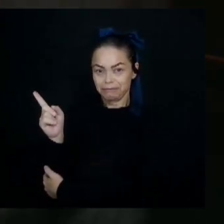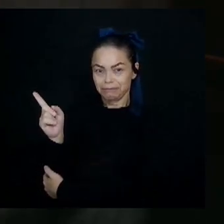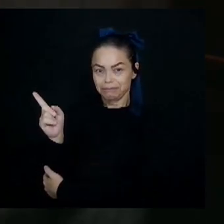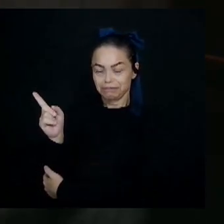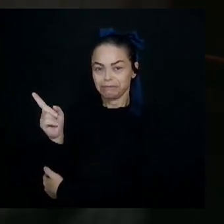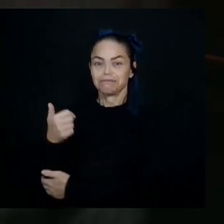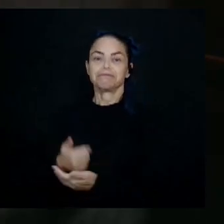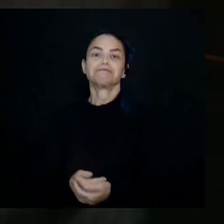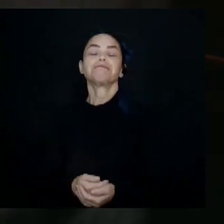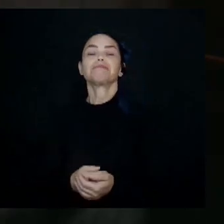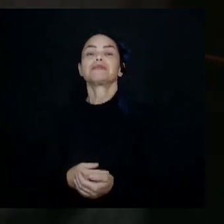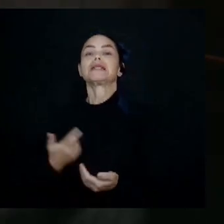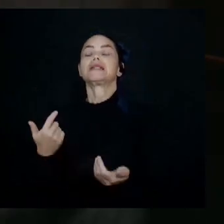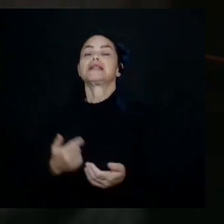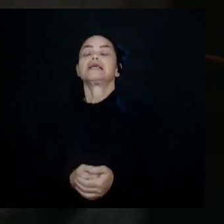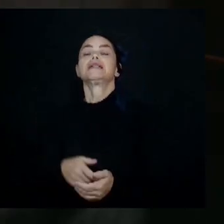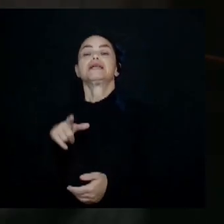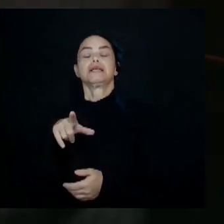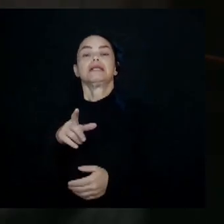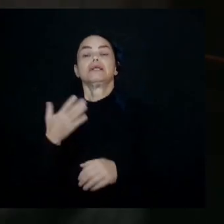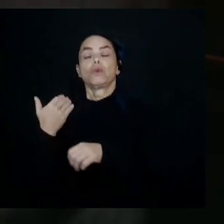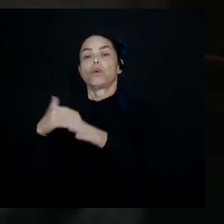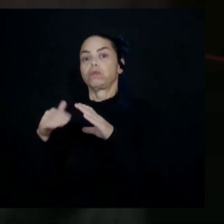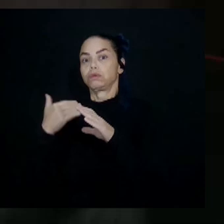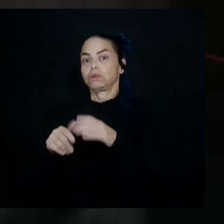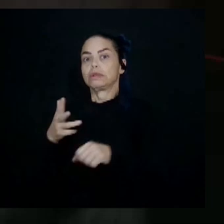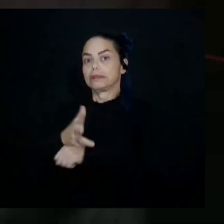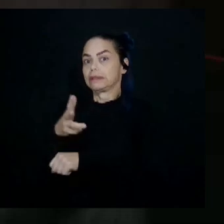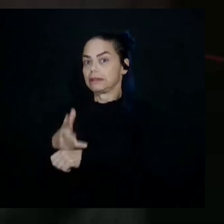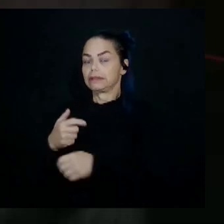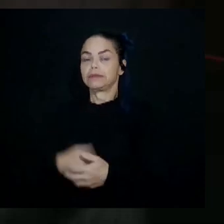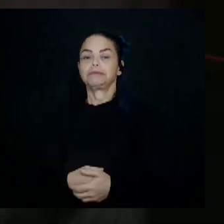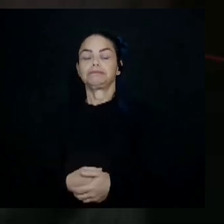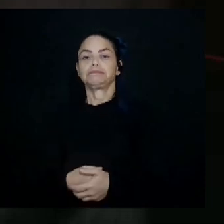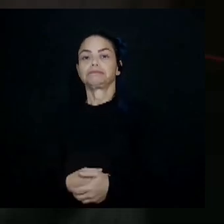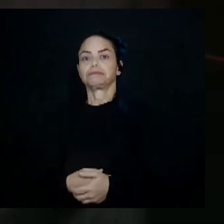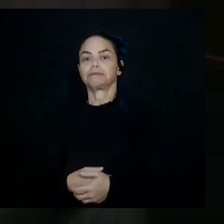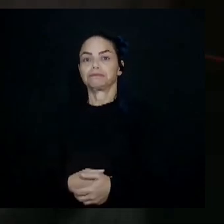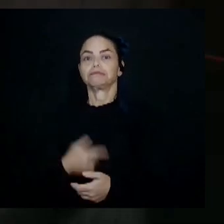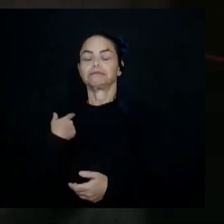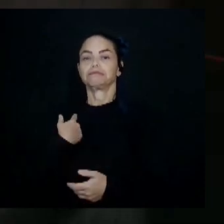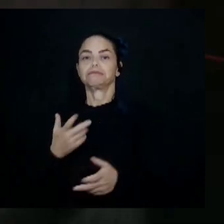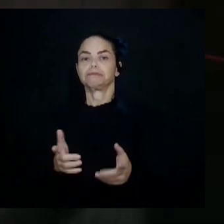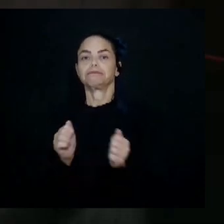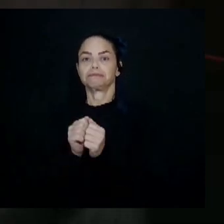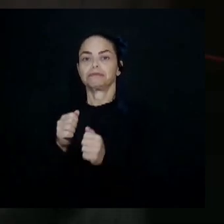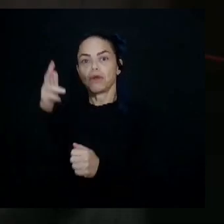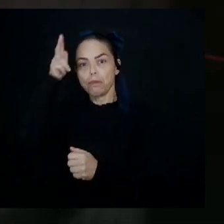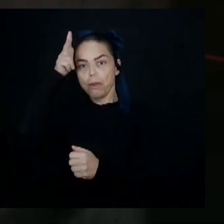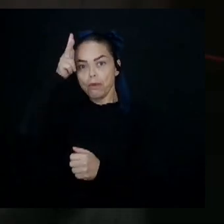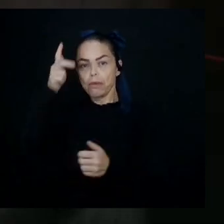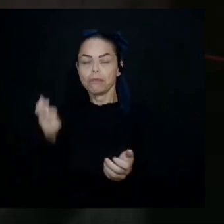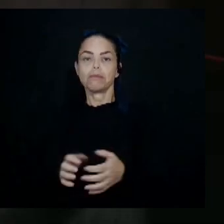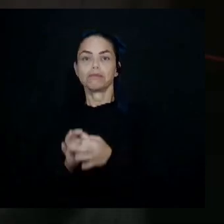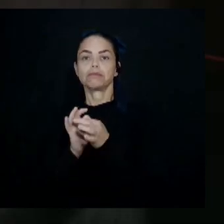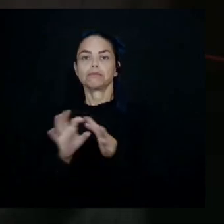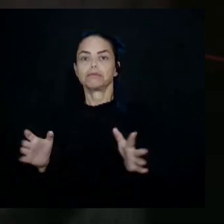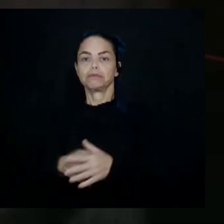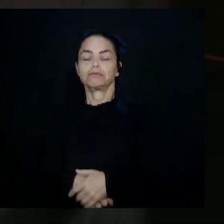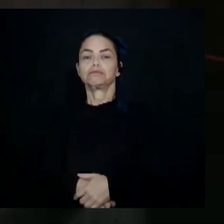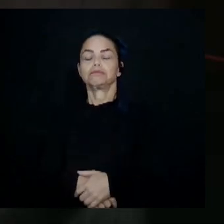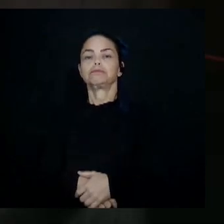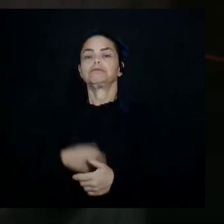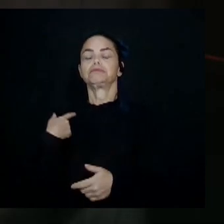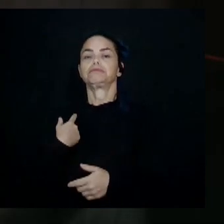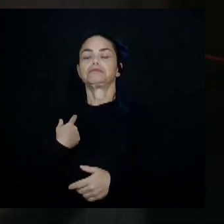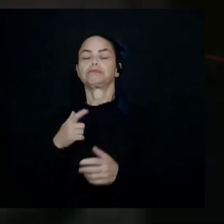19978293776. Enquanto você manda a sua mensagem, a nossa produção está com você, então pode ficar à vontade. A gente atualiza algumas informações